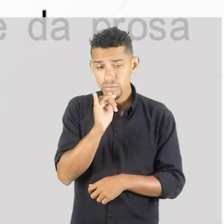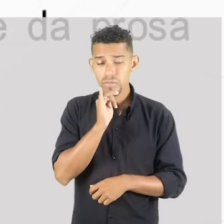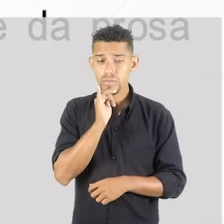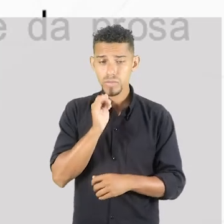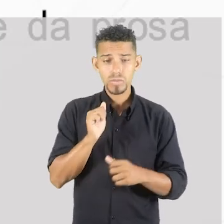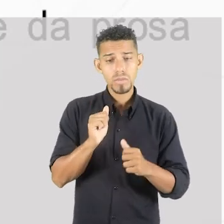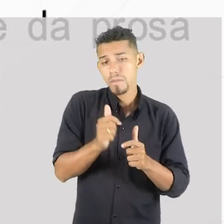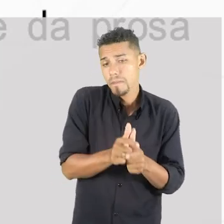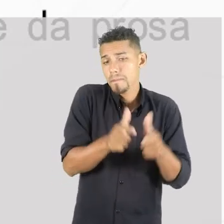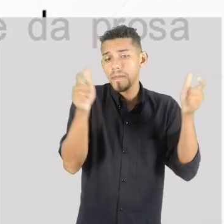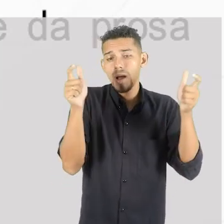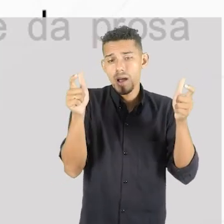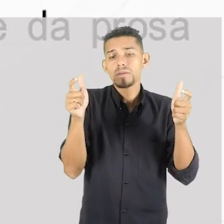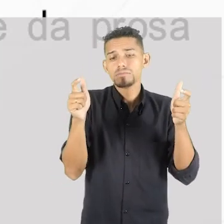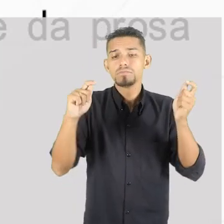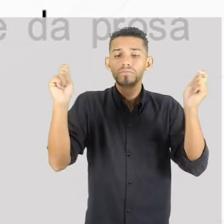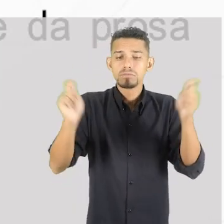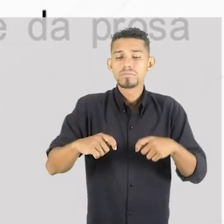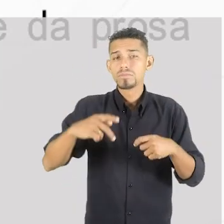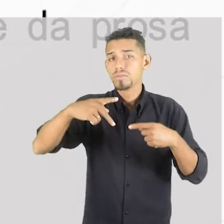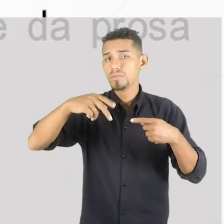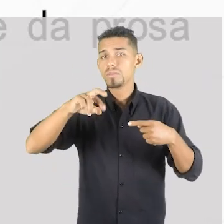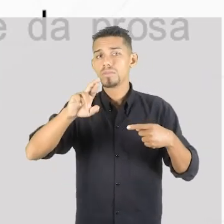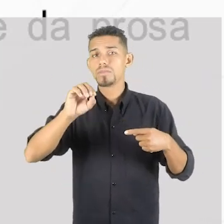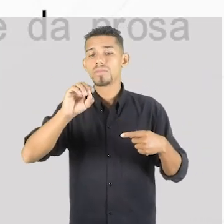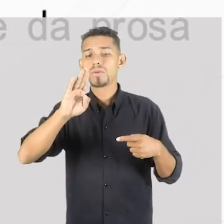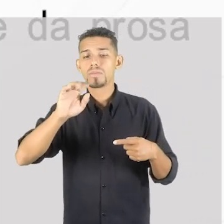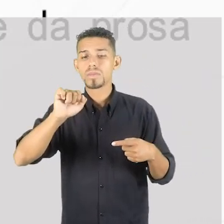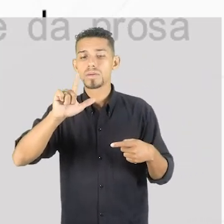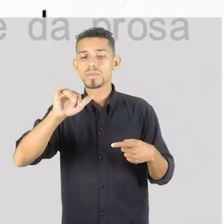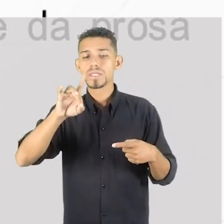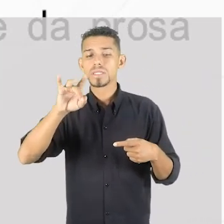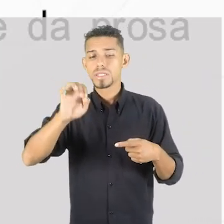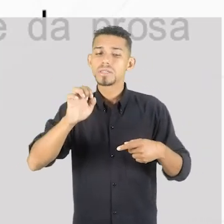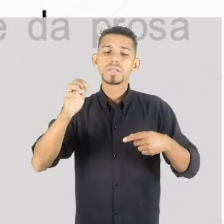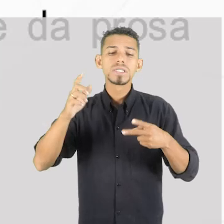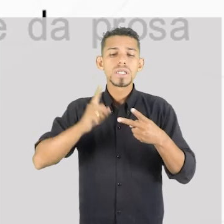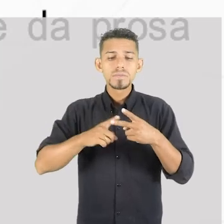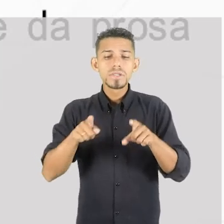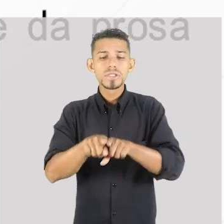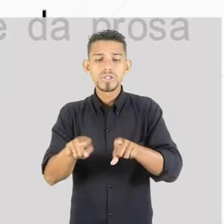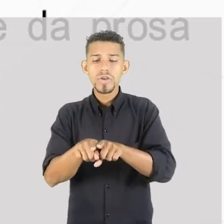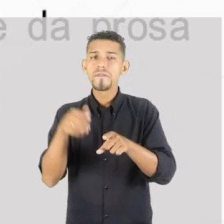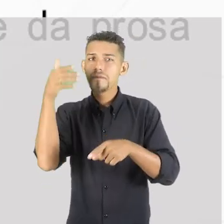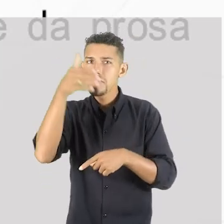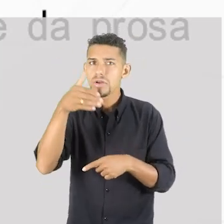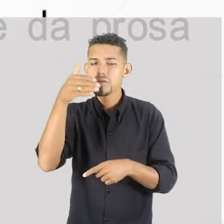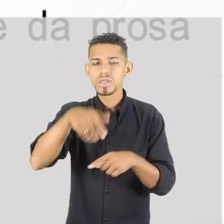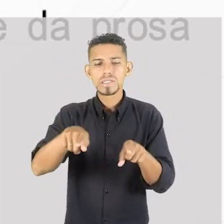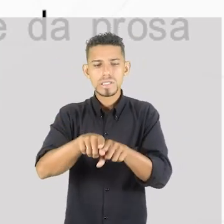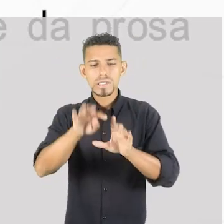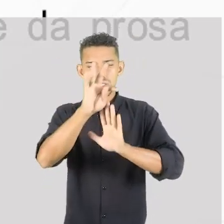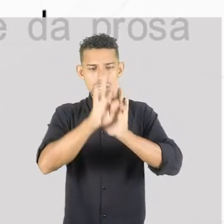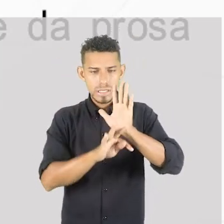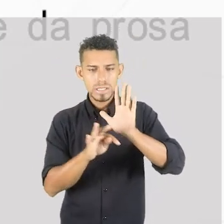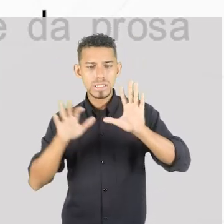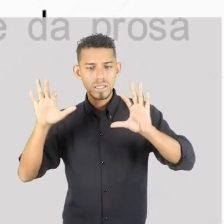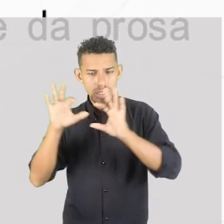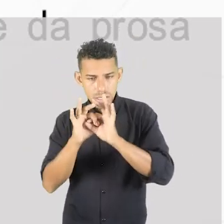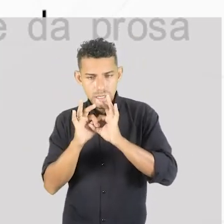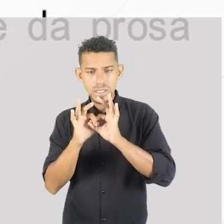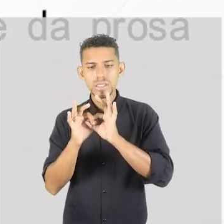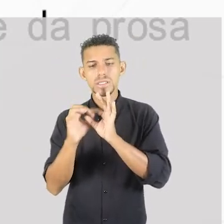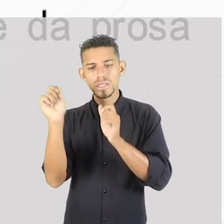maior probabilidade. Entretanto, também é muito frequente que a leitura de um texto literário seja associado